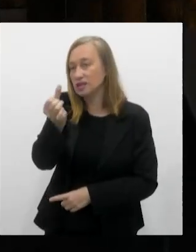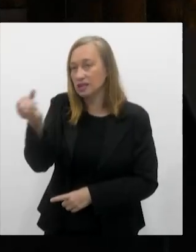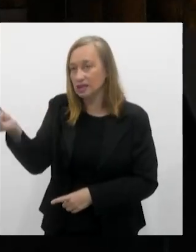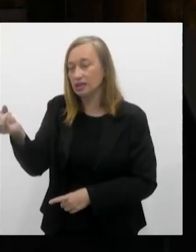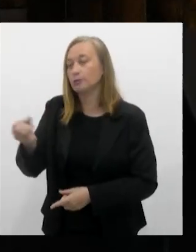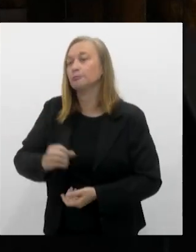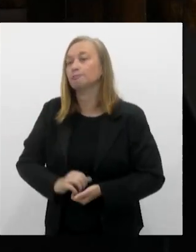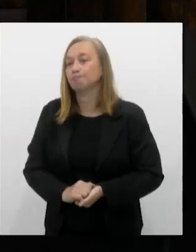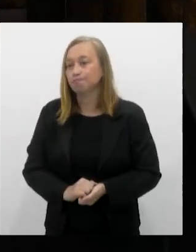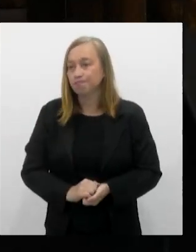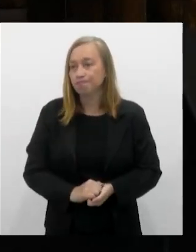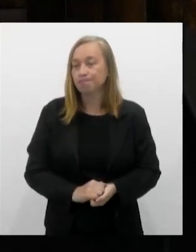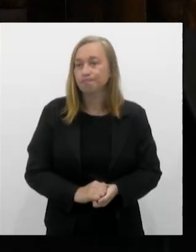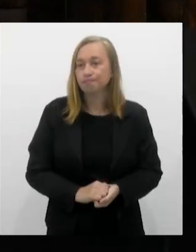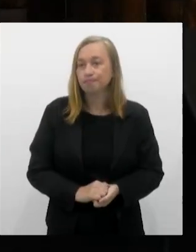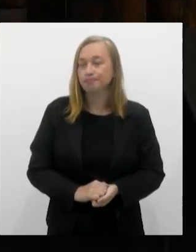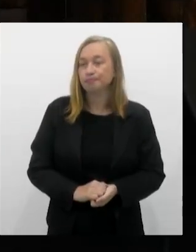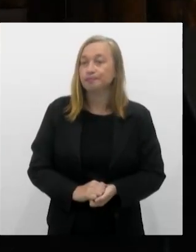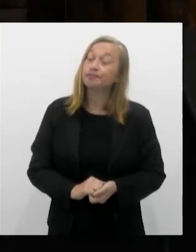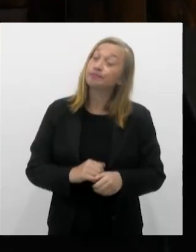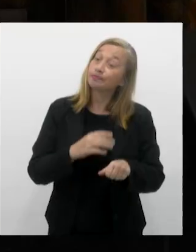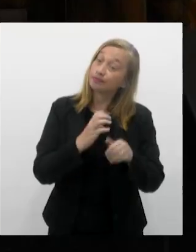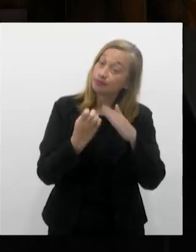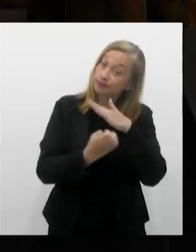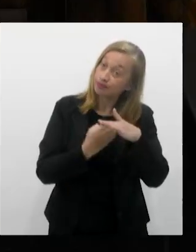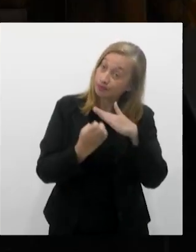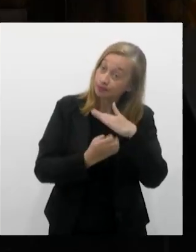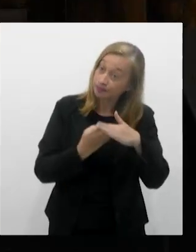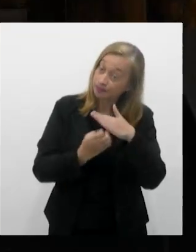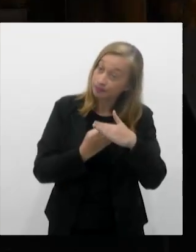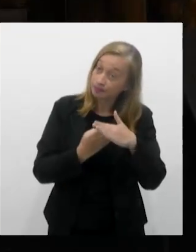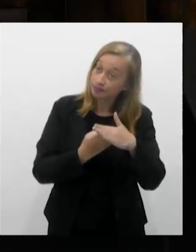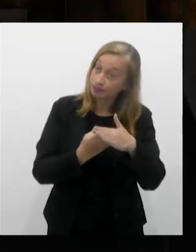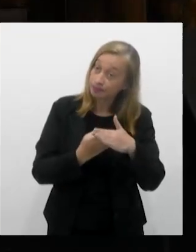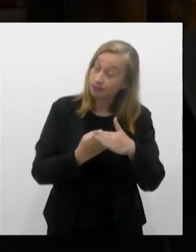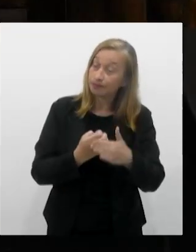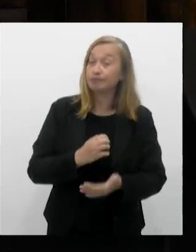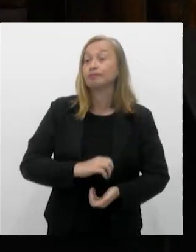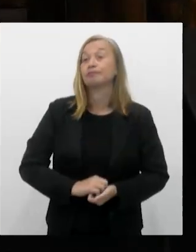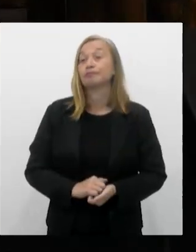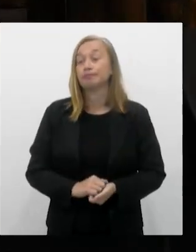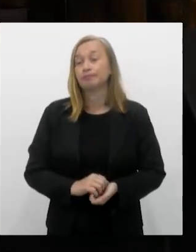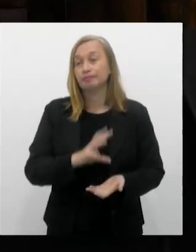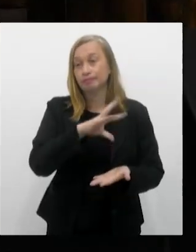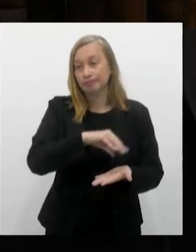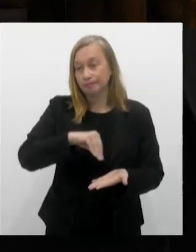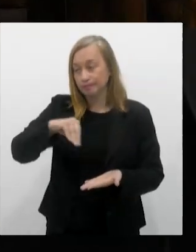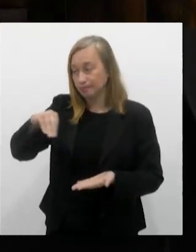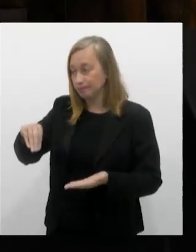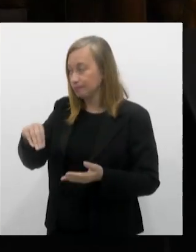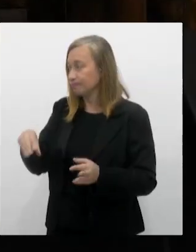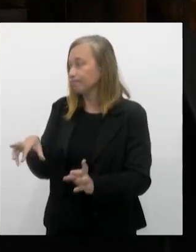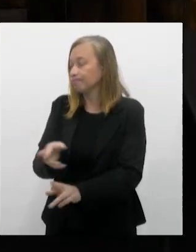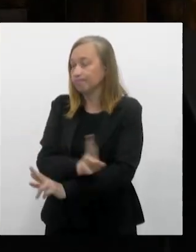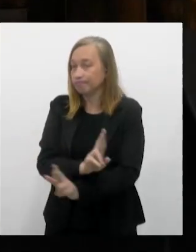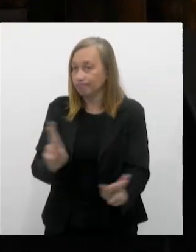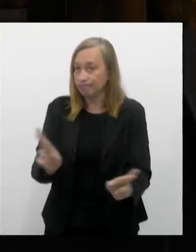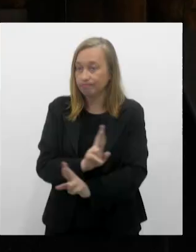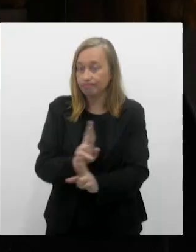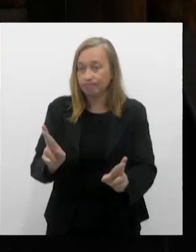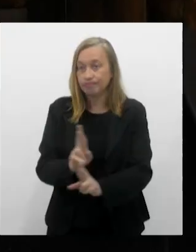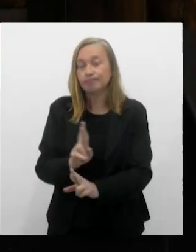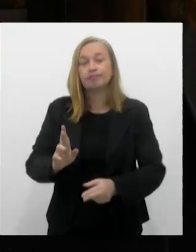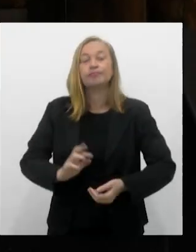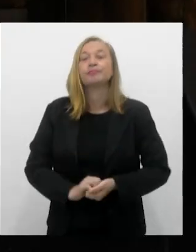do Banco Master, isto é, das empresas que, direto ou indiretamente, se relacionavam com o Banco